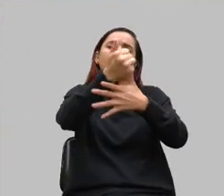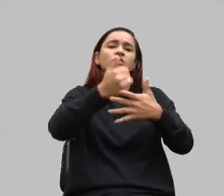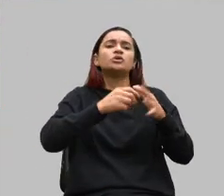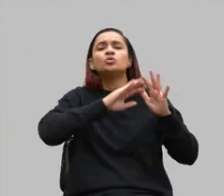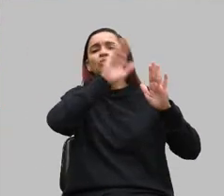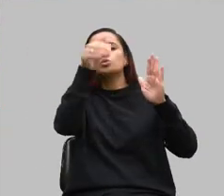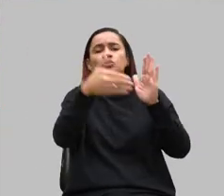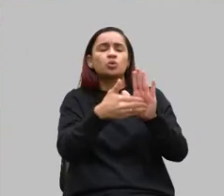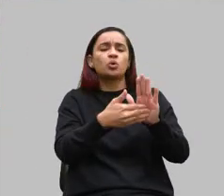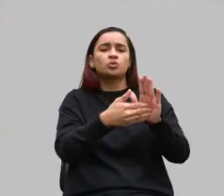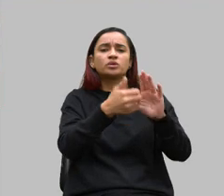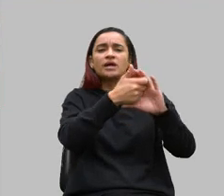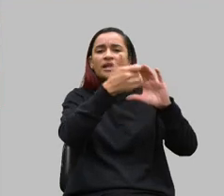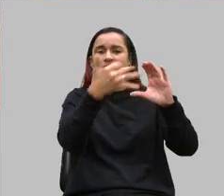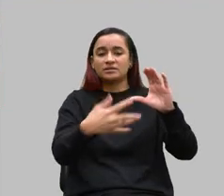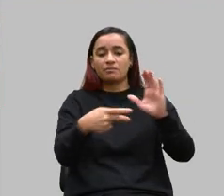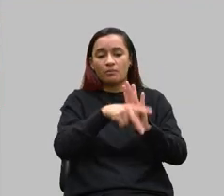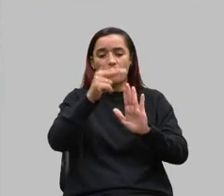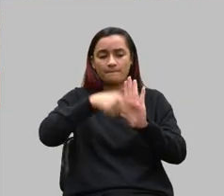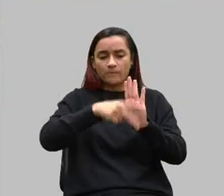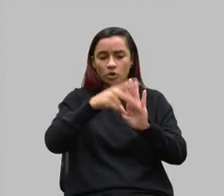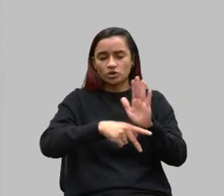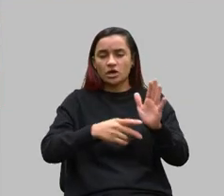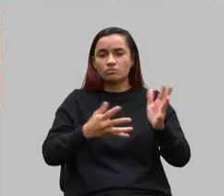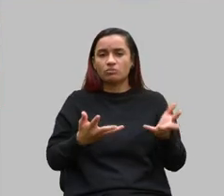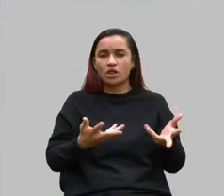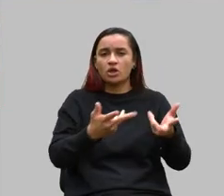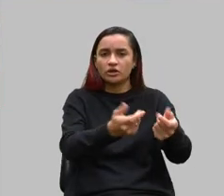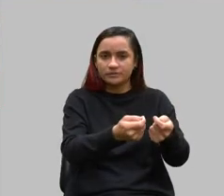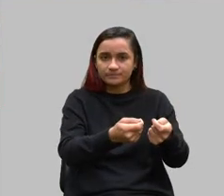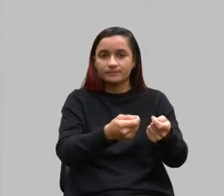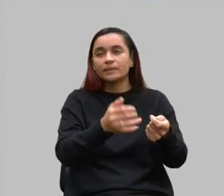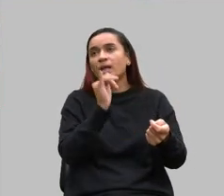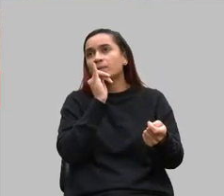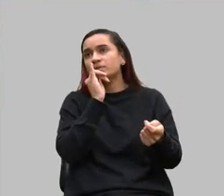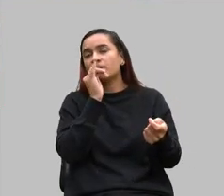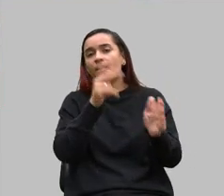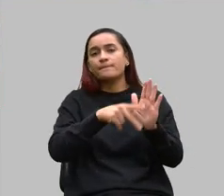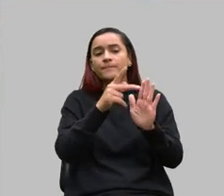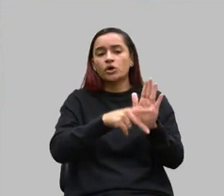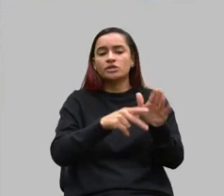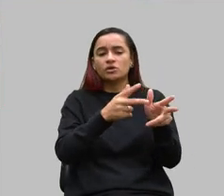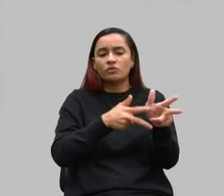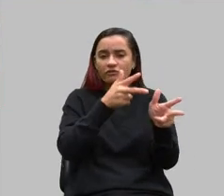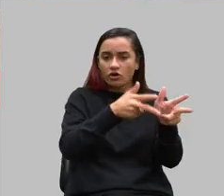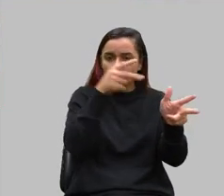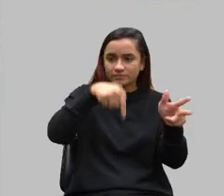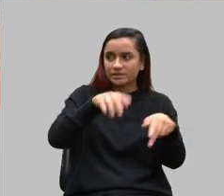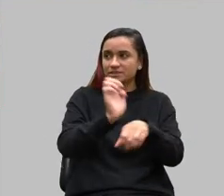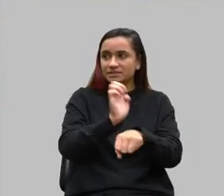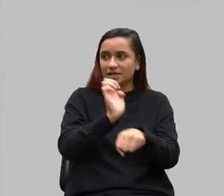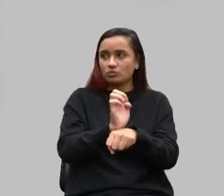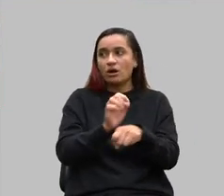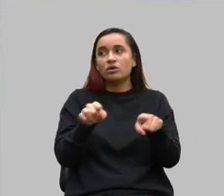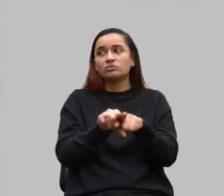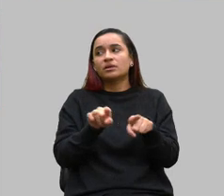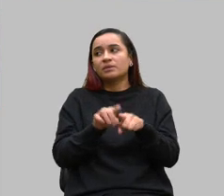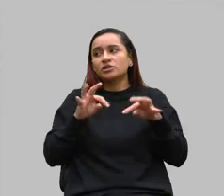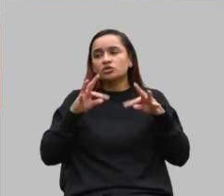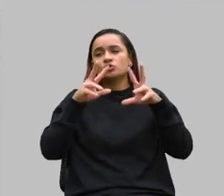mobilização Estadual de projetos o projetos o projeto de ferrovias aqui que Estadual toda a